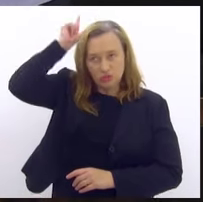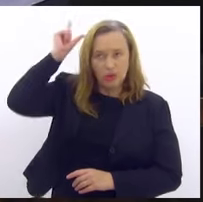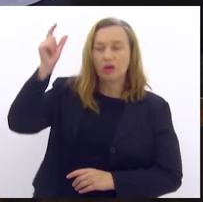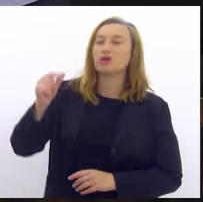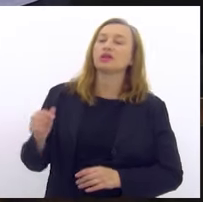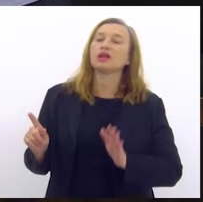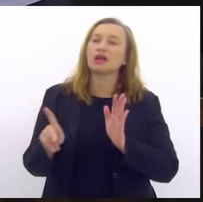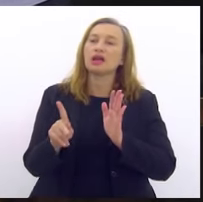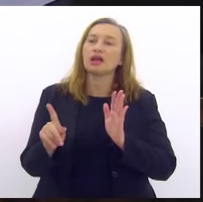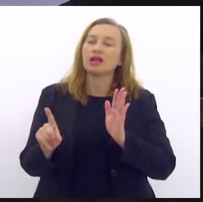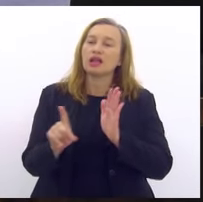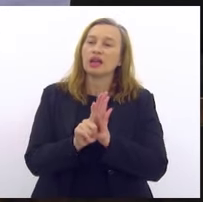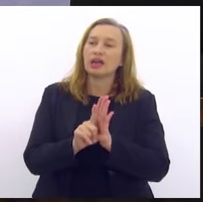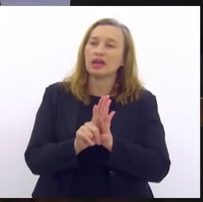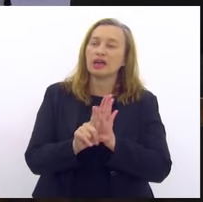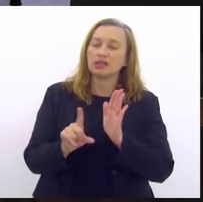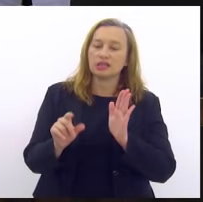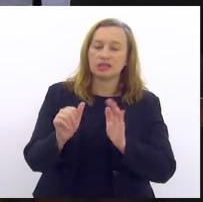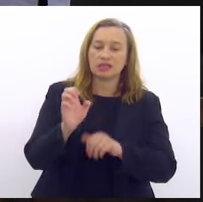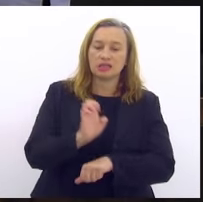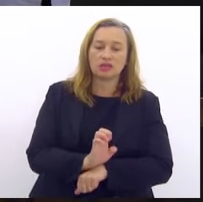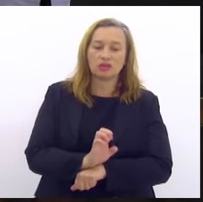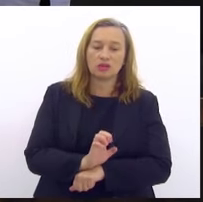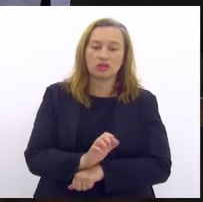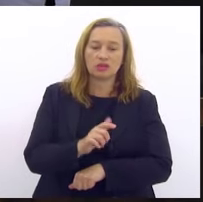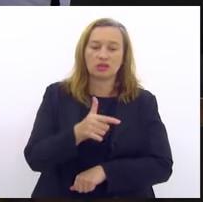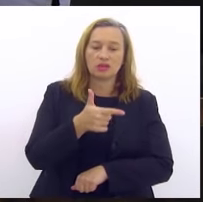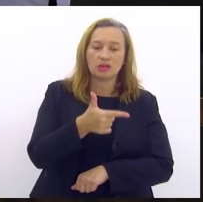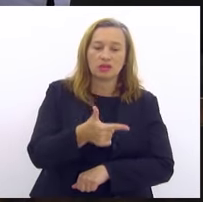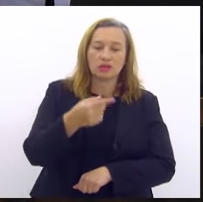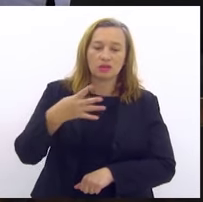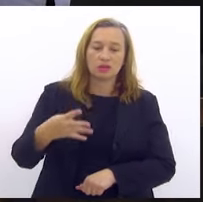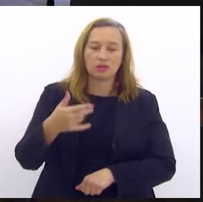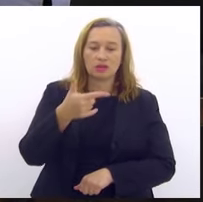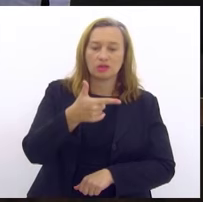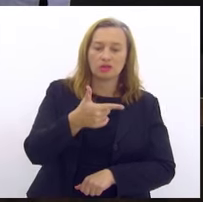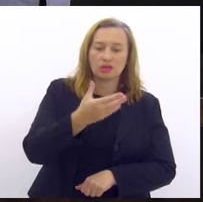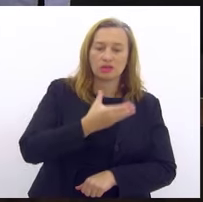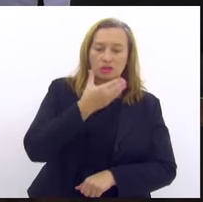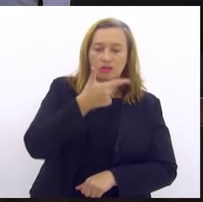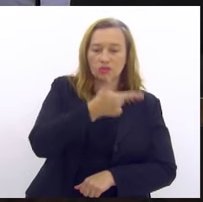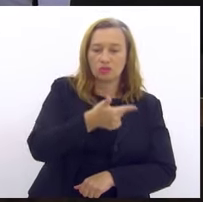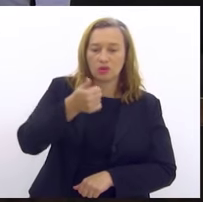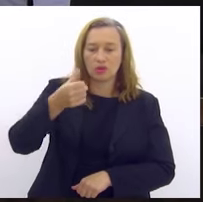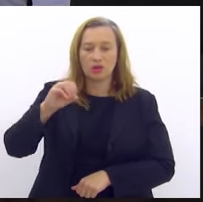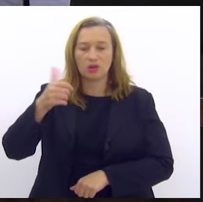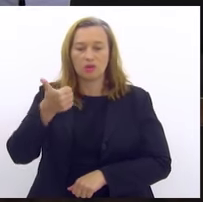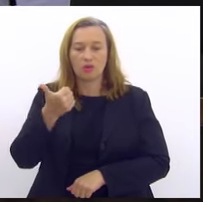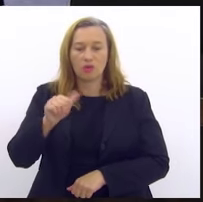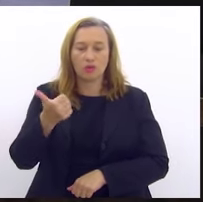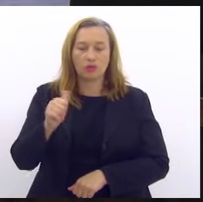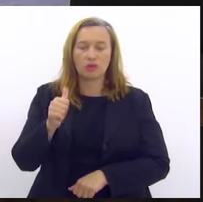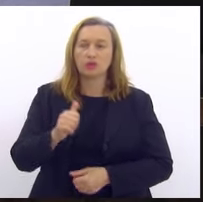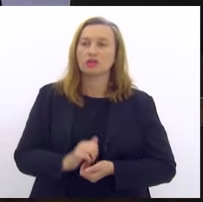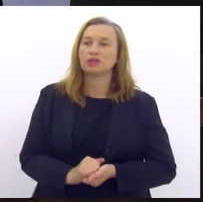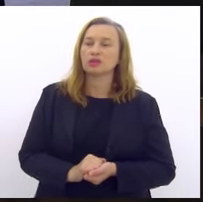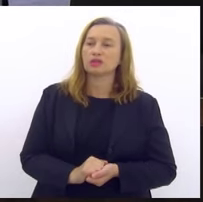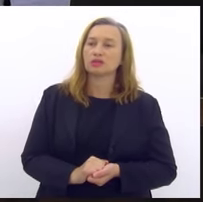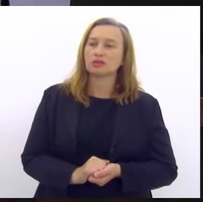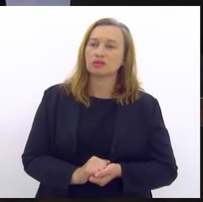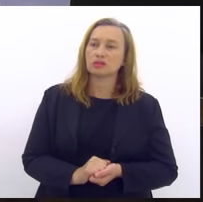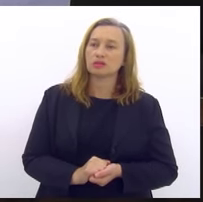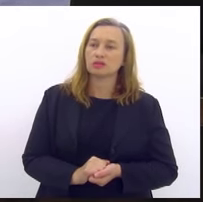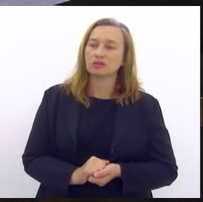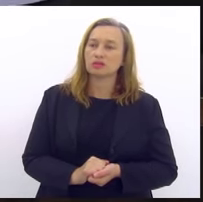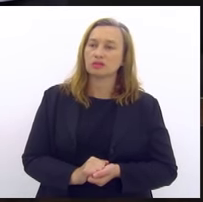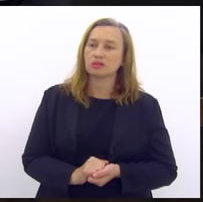estadual número 6114, 19 de dezembro de 2011, que dispõe sobre a criação da carreira do executivo.